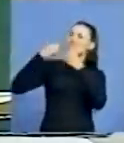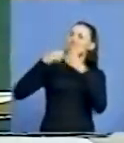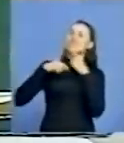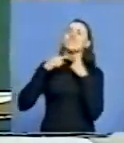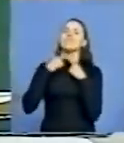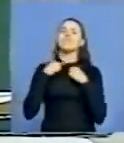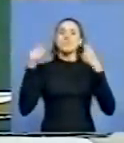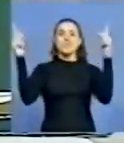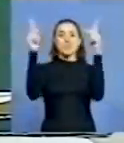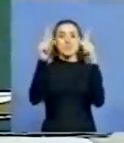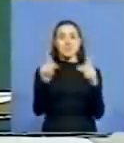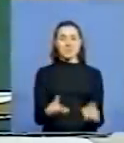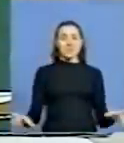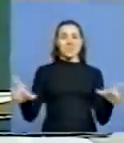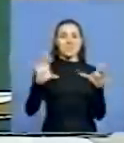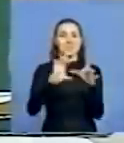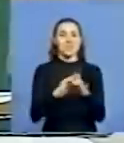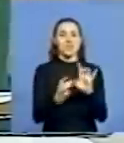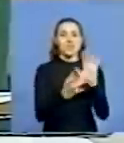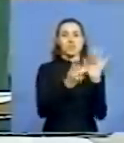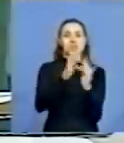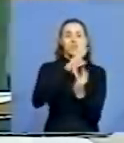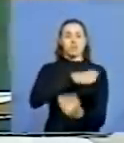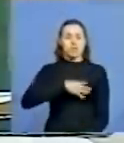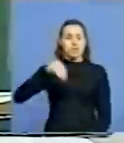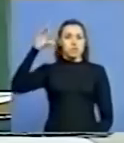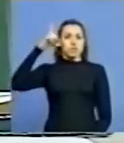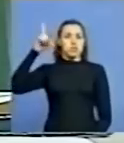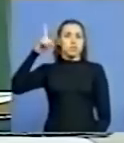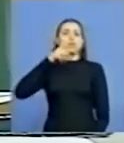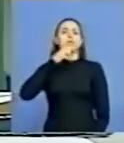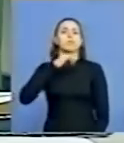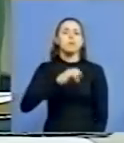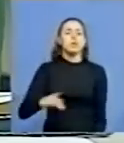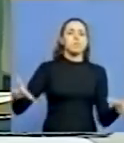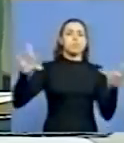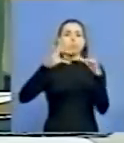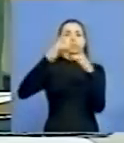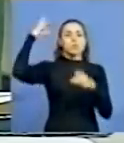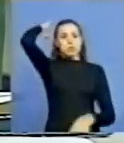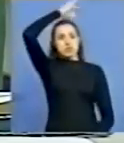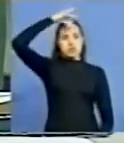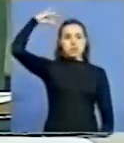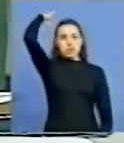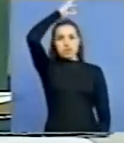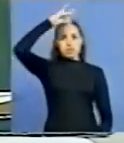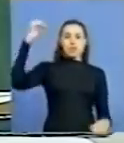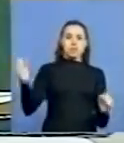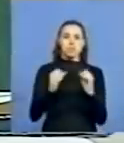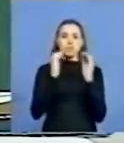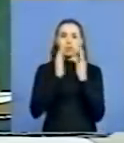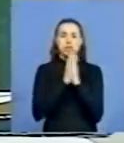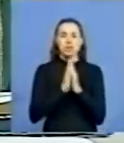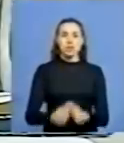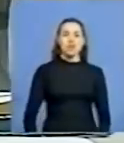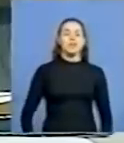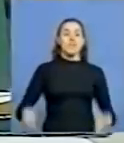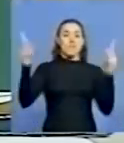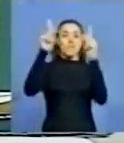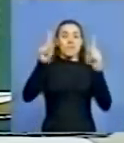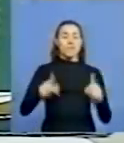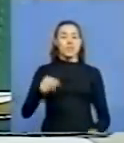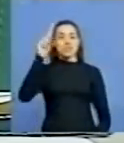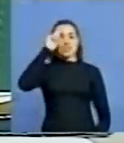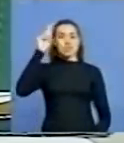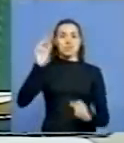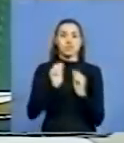vosso desejo a paz e a unidade. Vós que sois Deus com o Pai e o Espírito Santo. Amém. A paz do